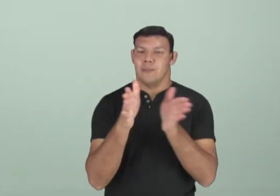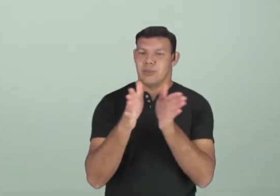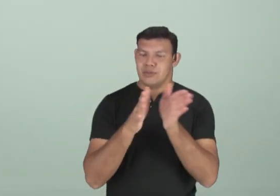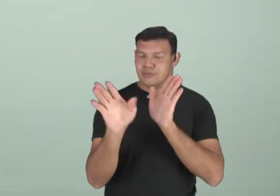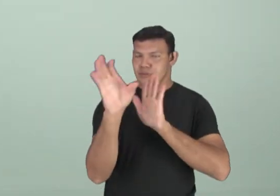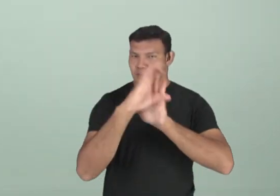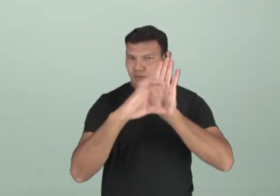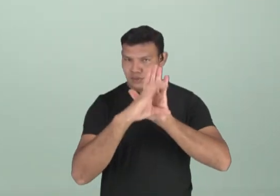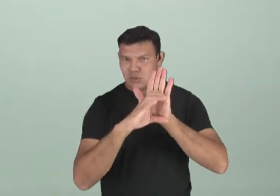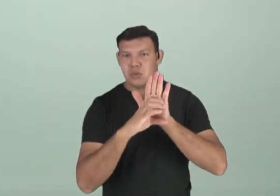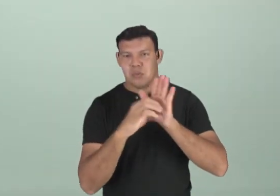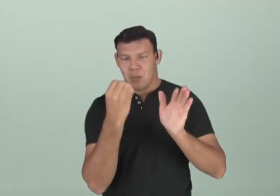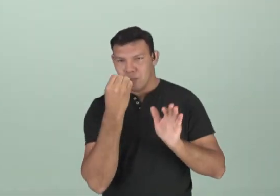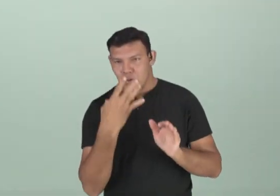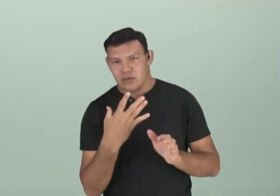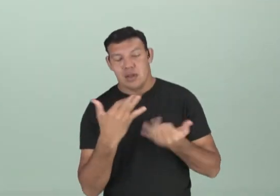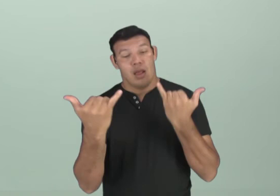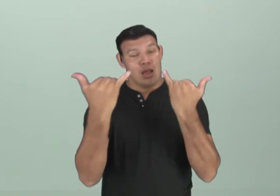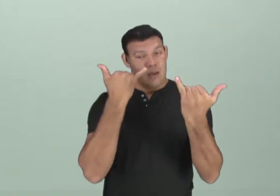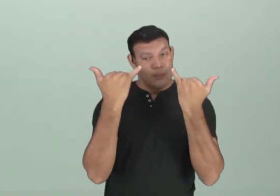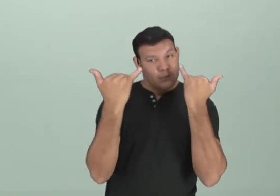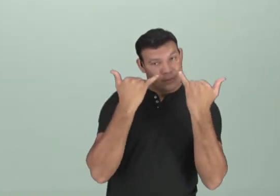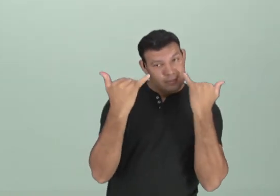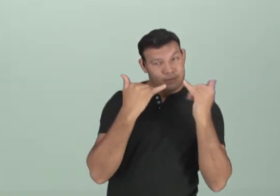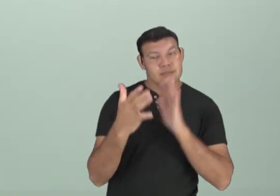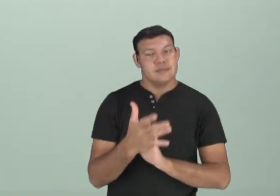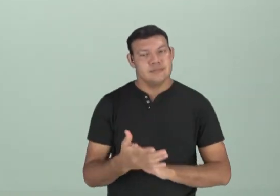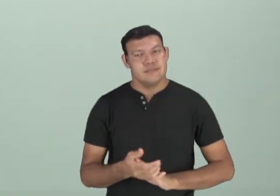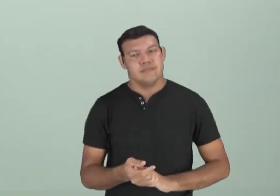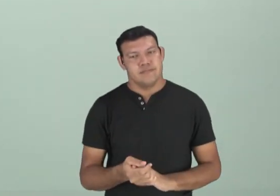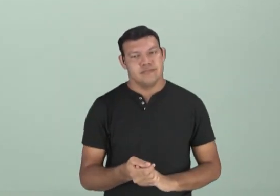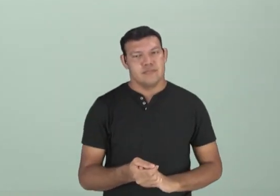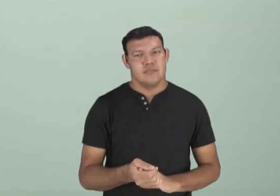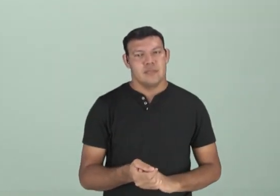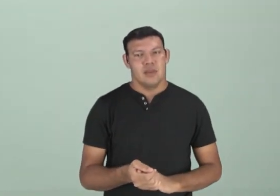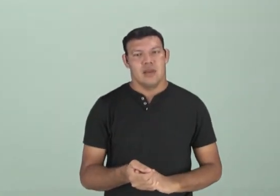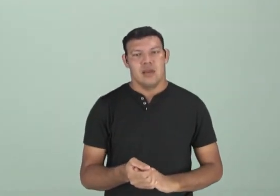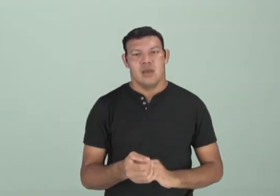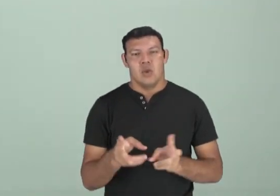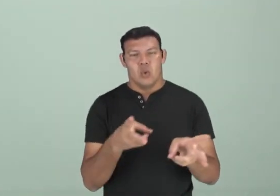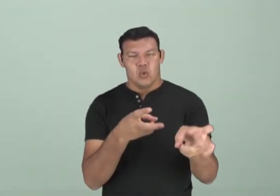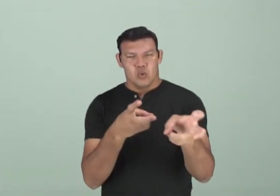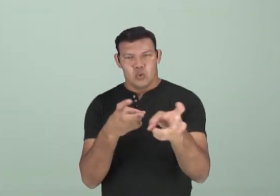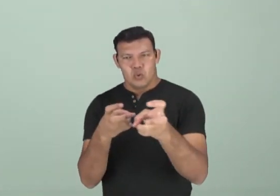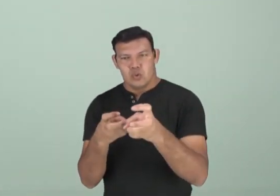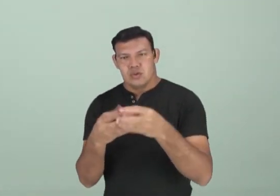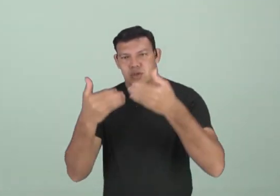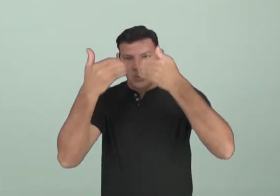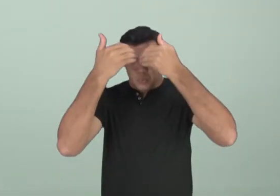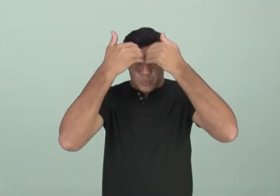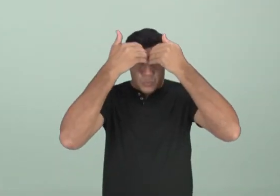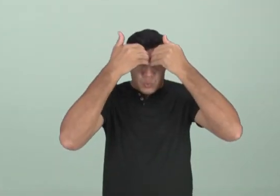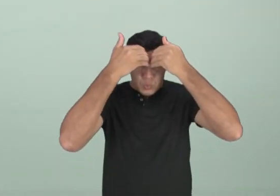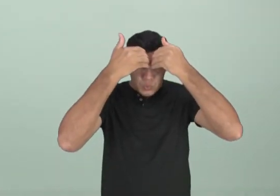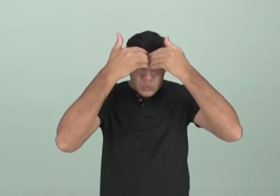esse conteúdo. Para quê? Para você se informar e sair do senso comum. Abrir um pouco